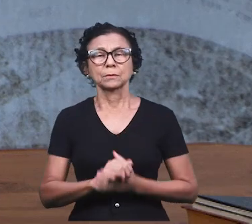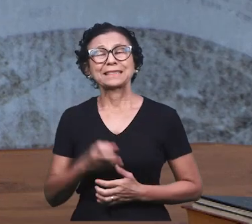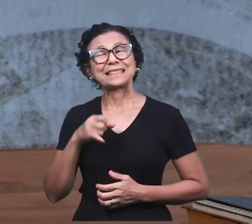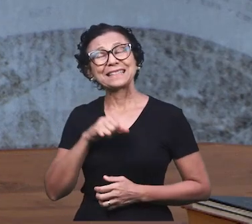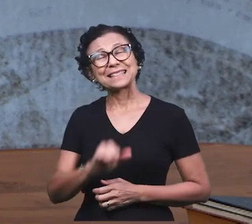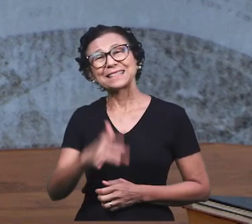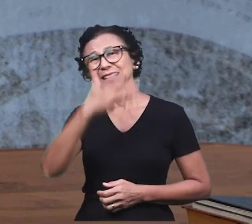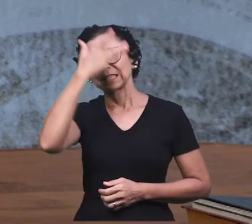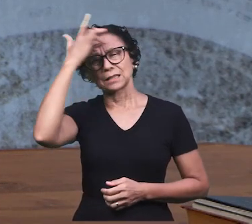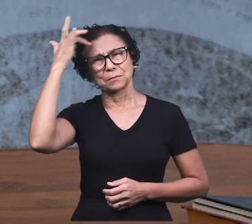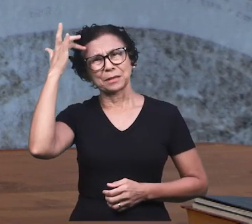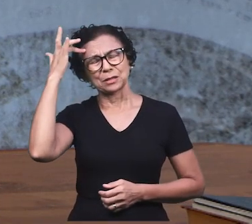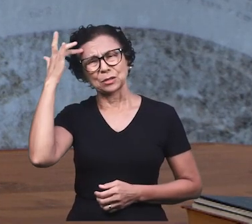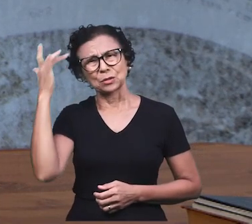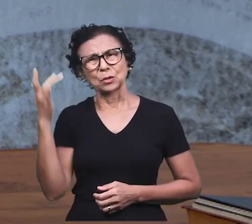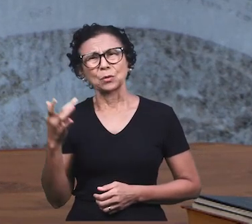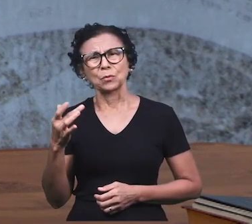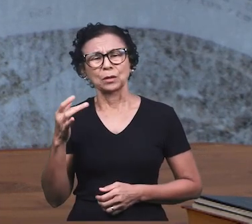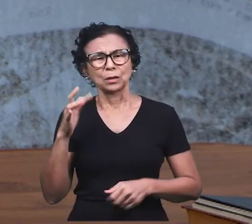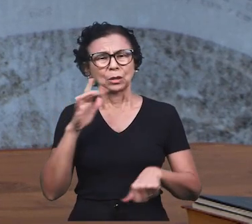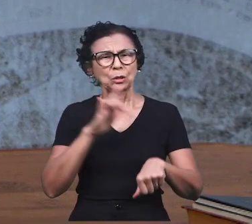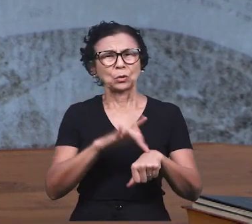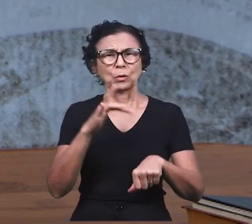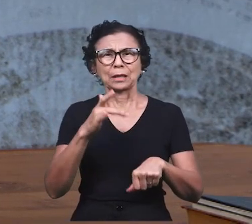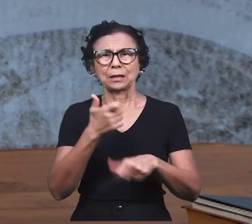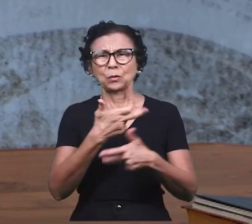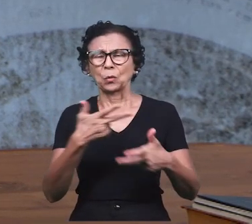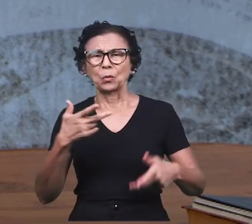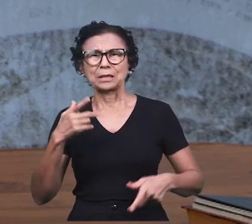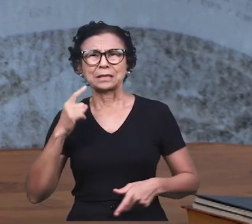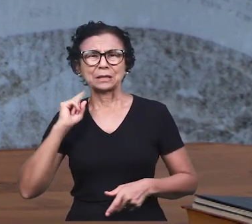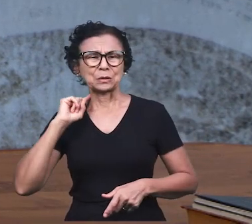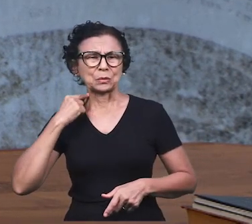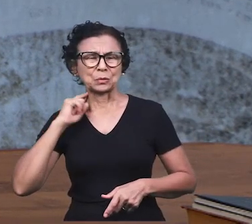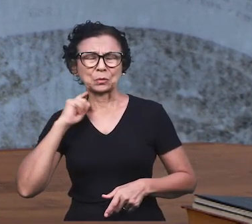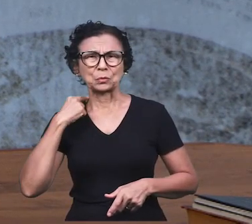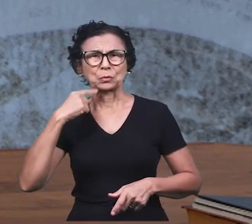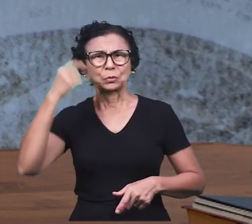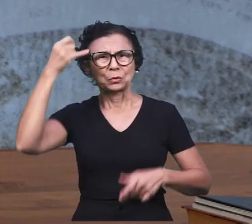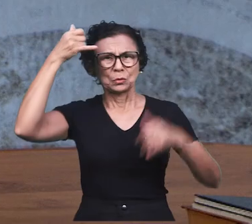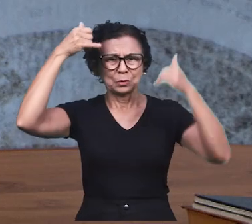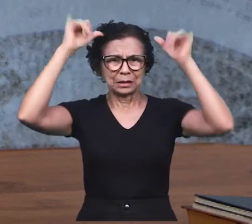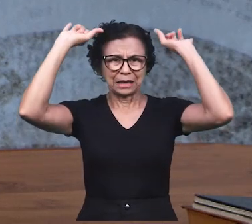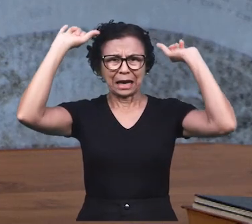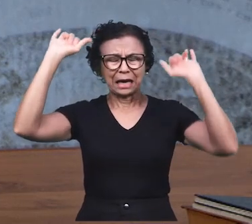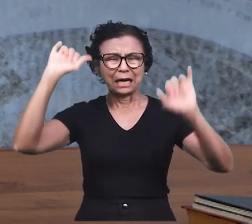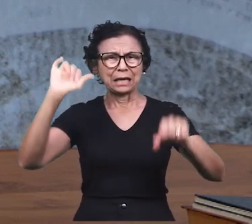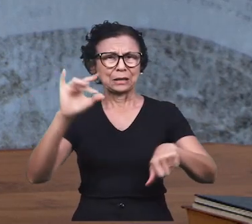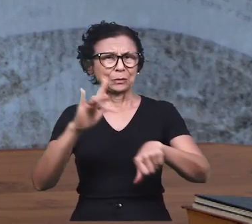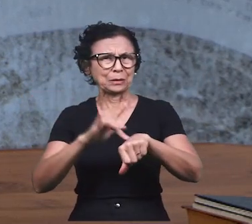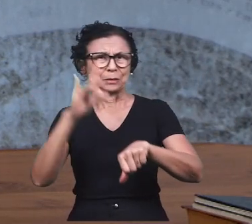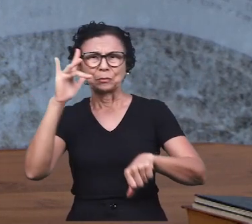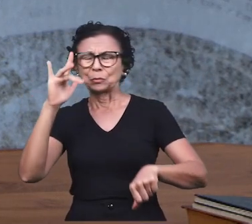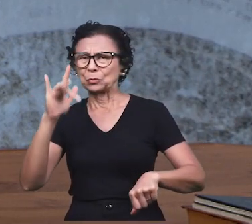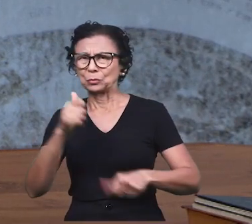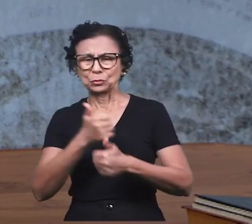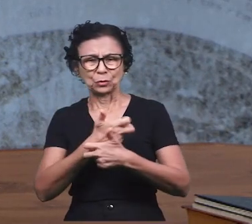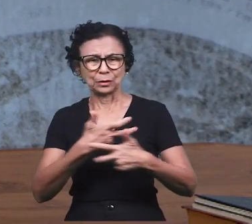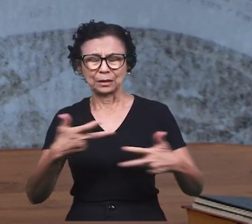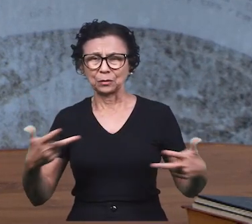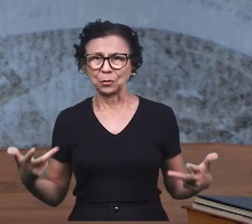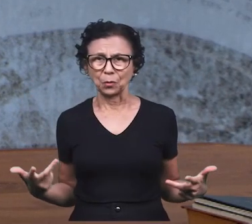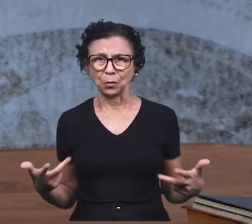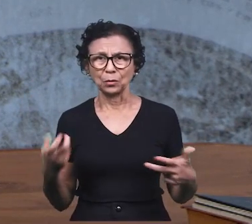coisa imunda, como imundícia de homem, ou gado imundo, ou qualquer abominação imunda,